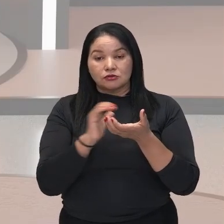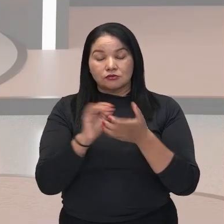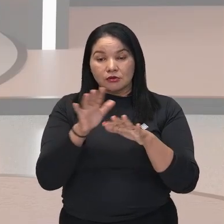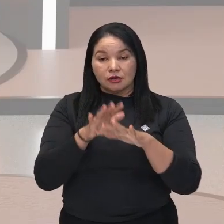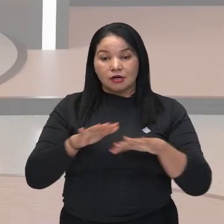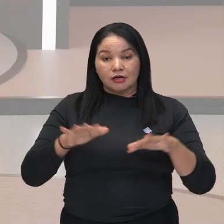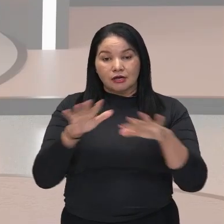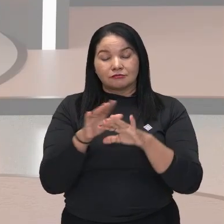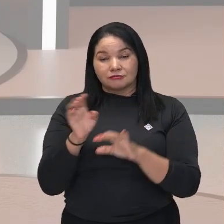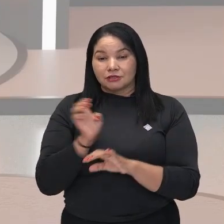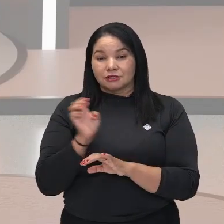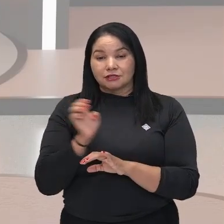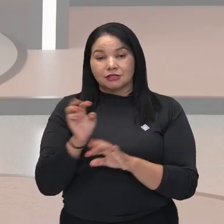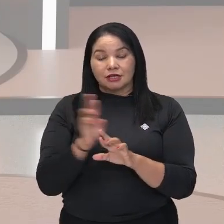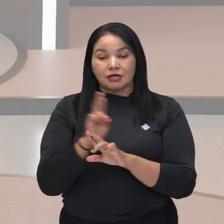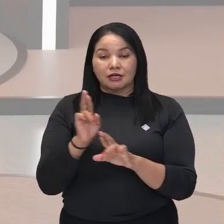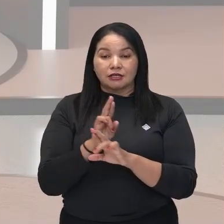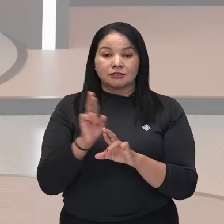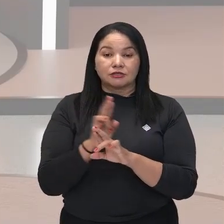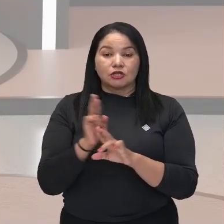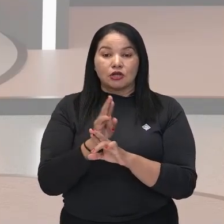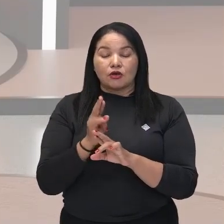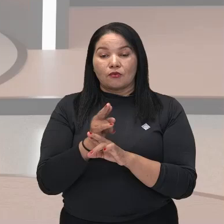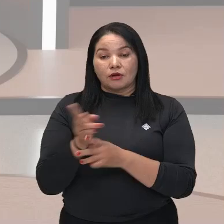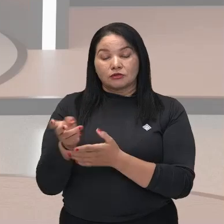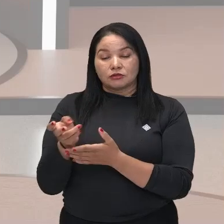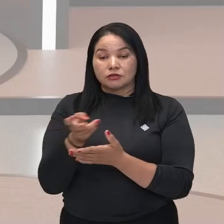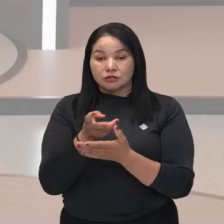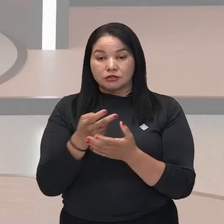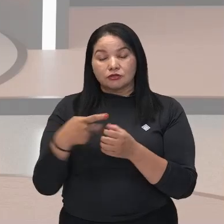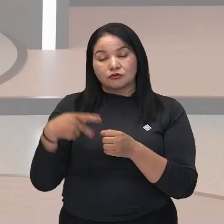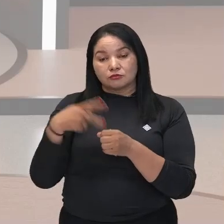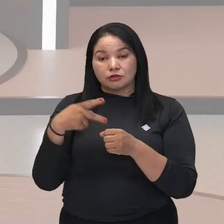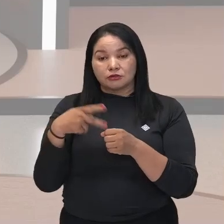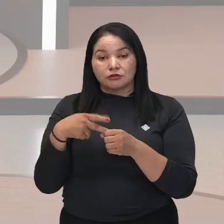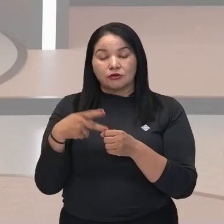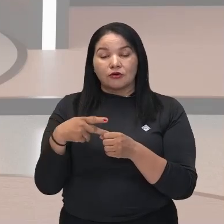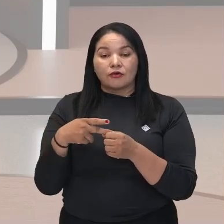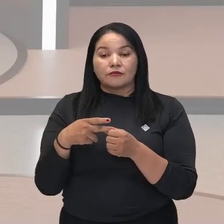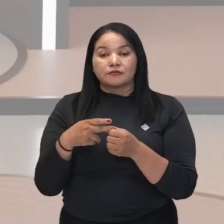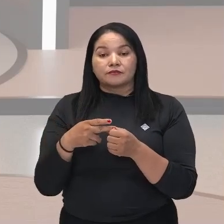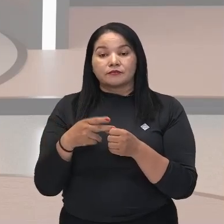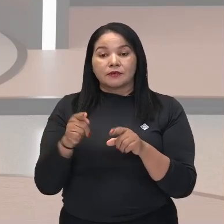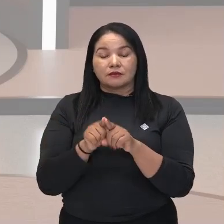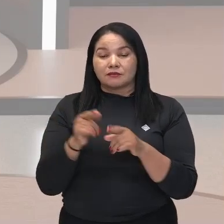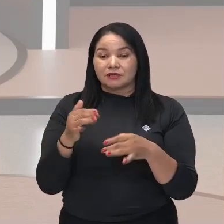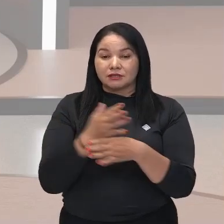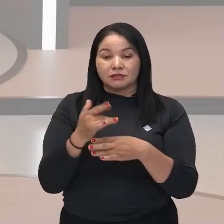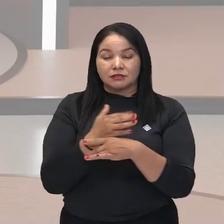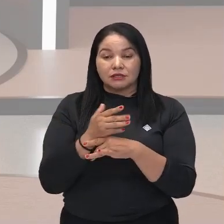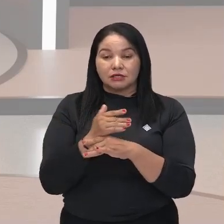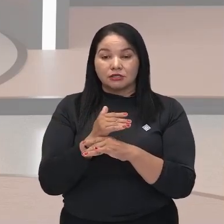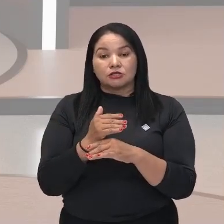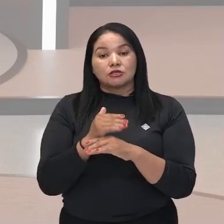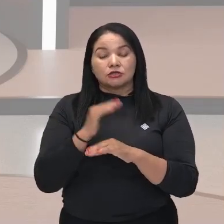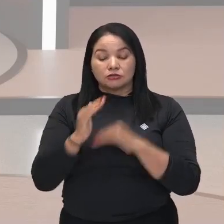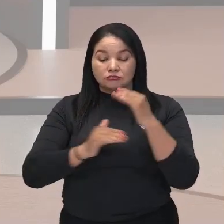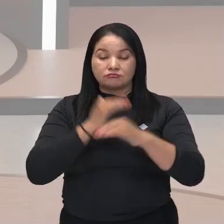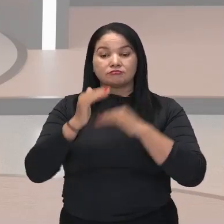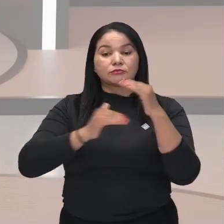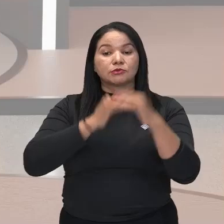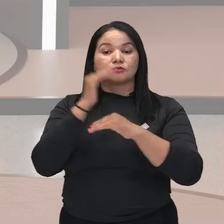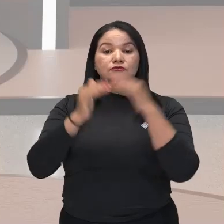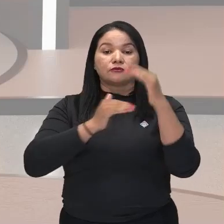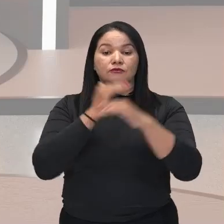que é riquíssima em relação aí a esse petróleo que acaba sendo extraído, as cidades, né, que estão se